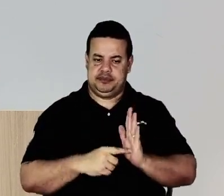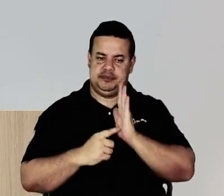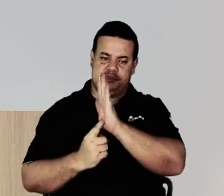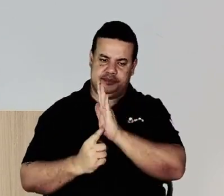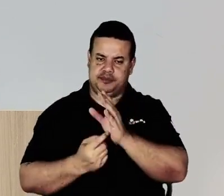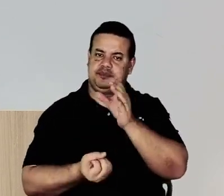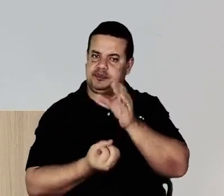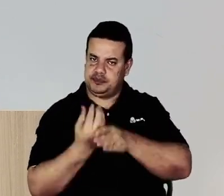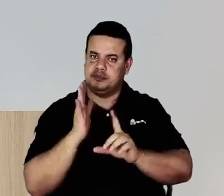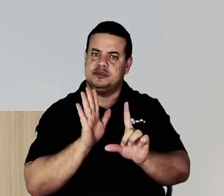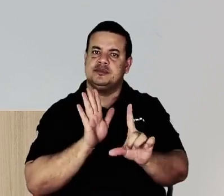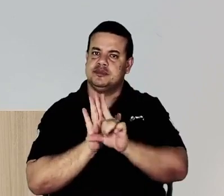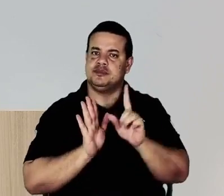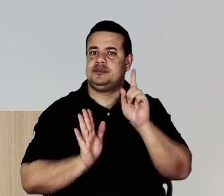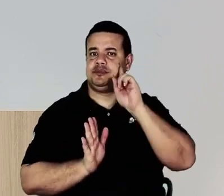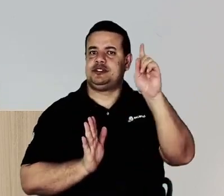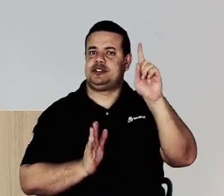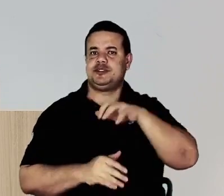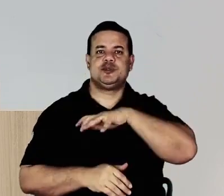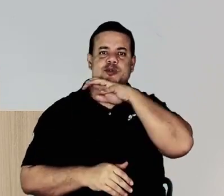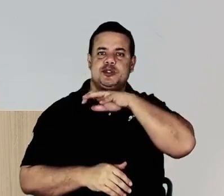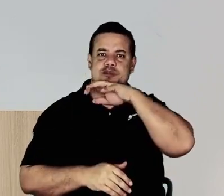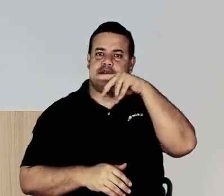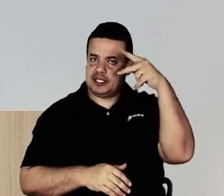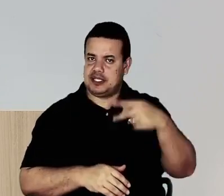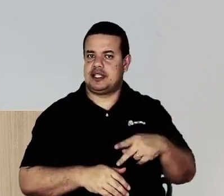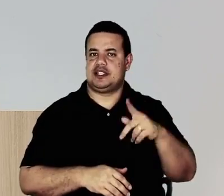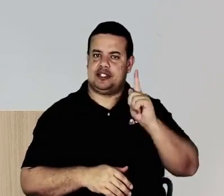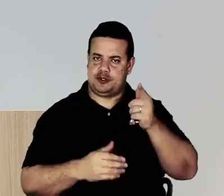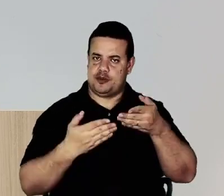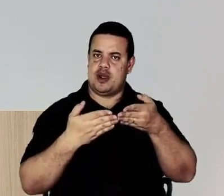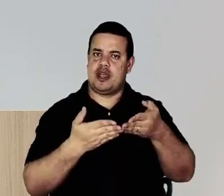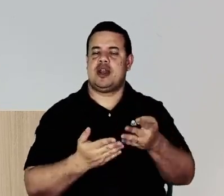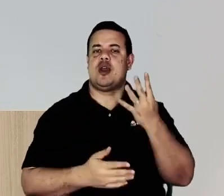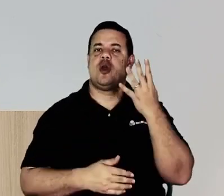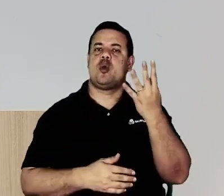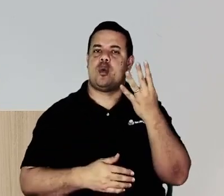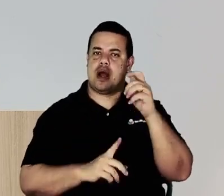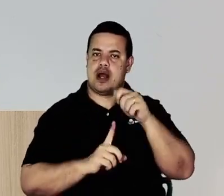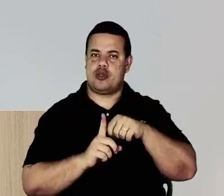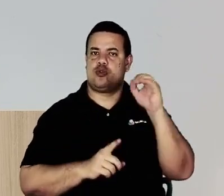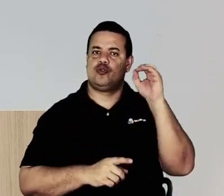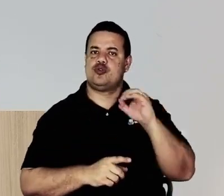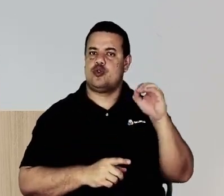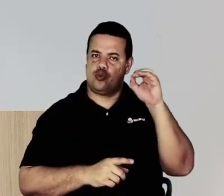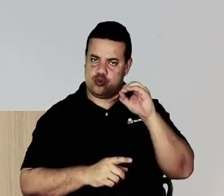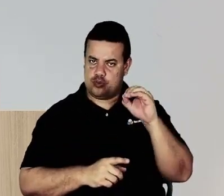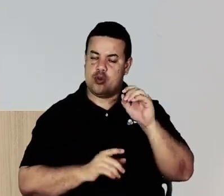o Dia dos Animais aqui no município, que é 4 de outubro. Essa lei ela tem o intuito de